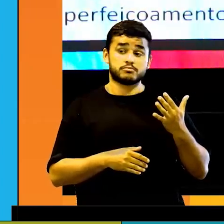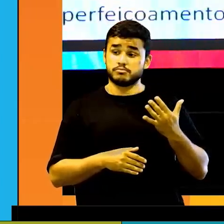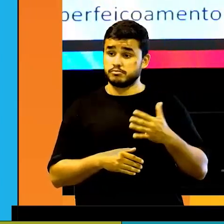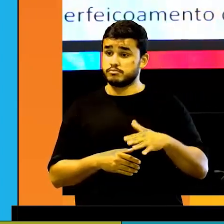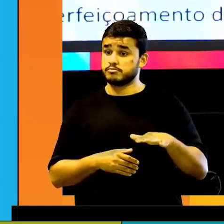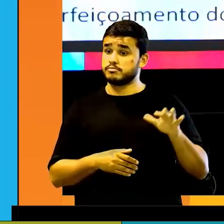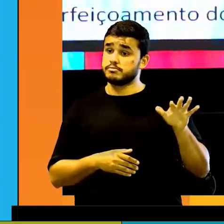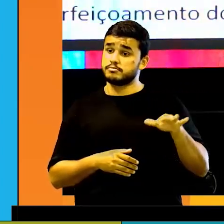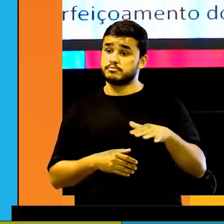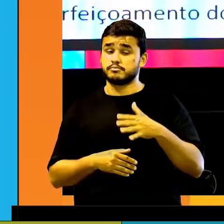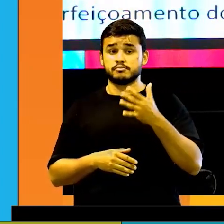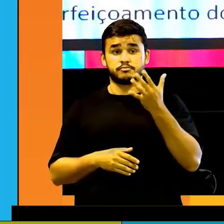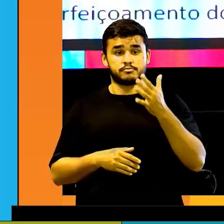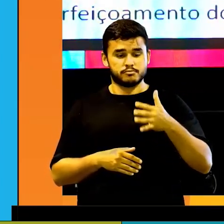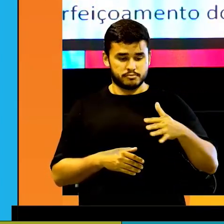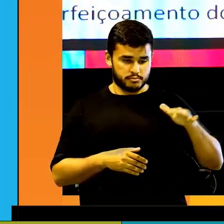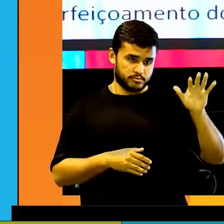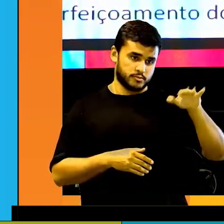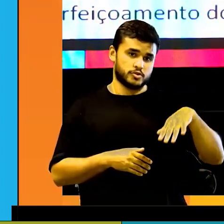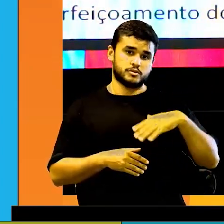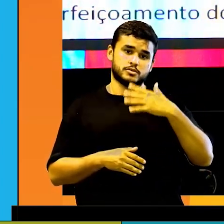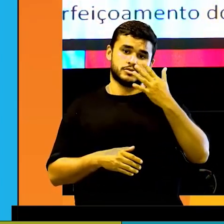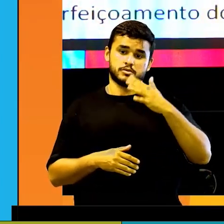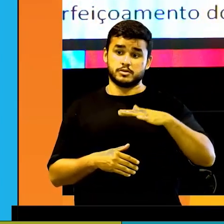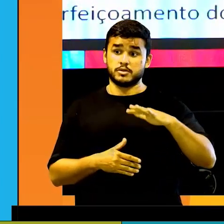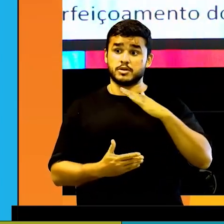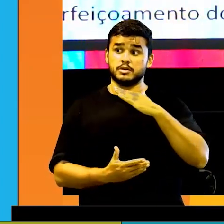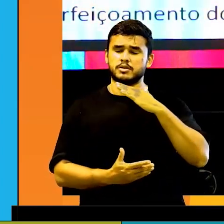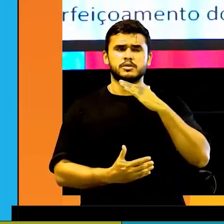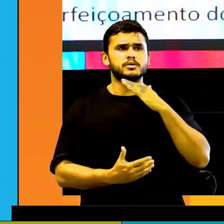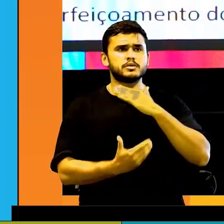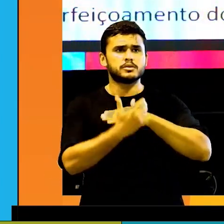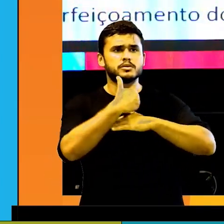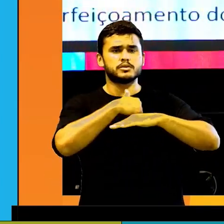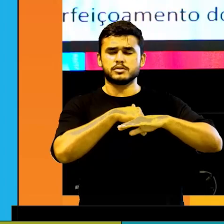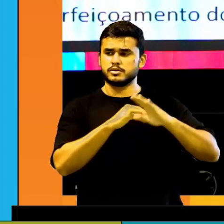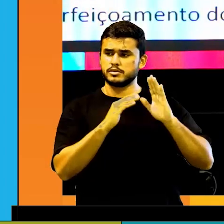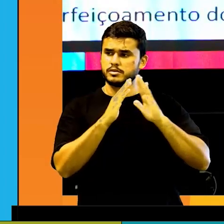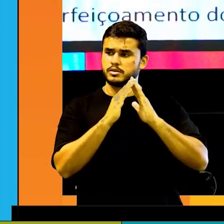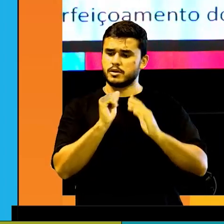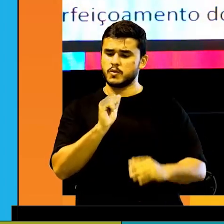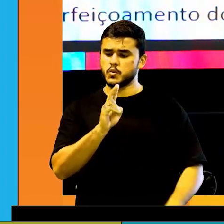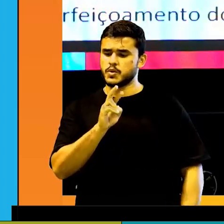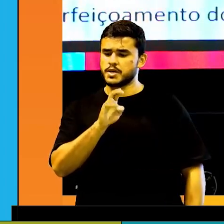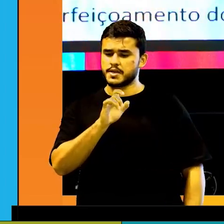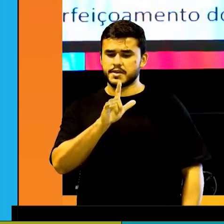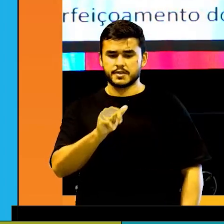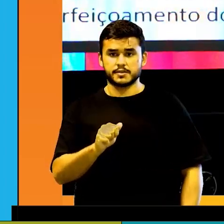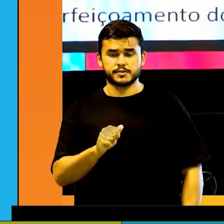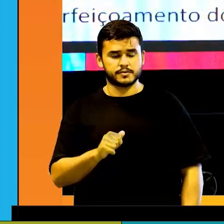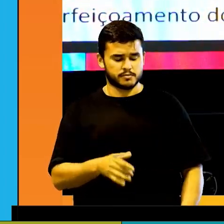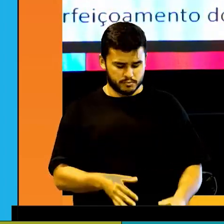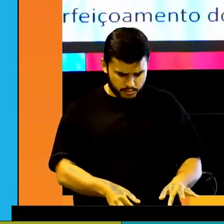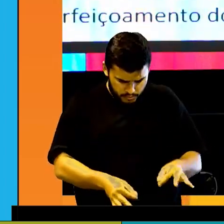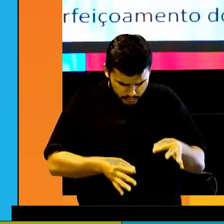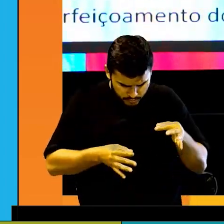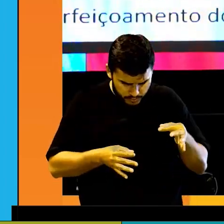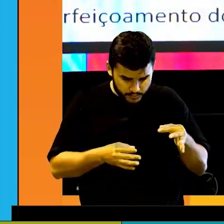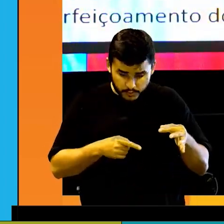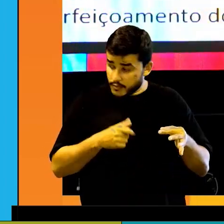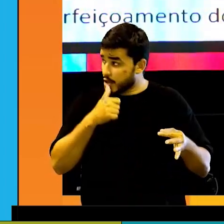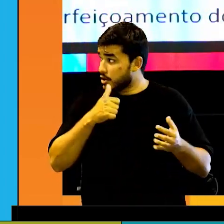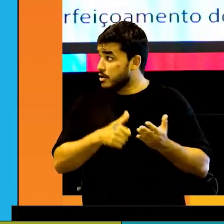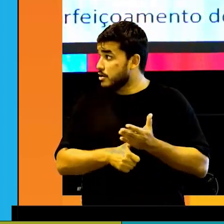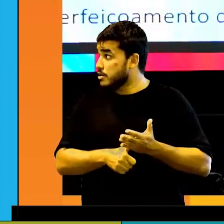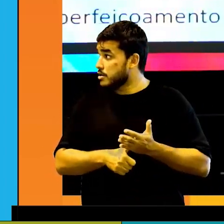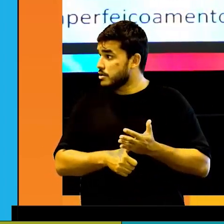Aí a carta passa pela brecha da janela da casa da Aurélia. Morava ela e a mãe. Aí ela, mãe, uma